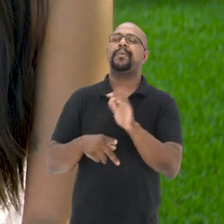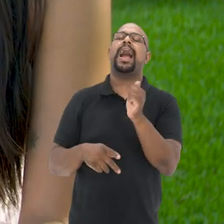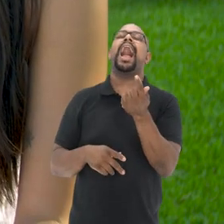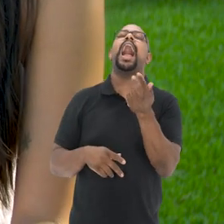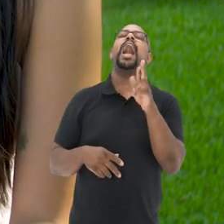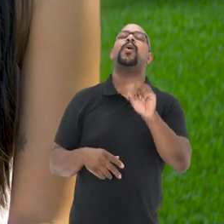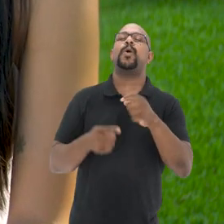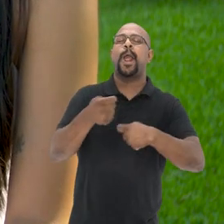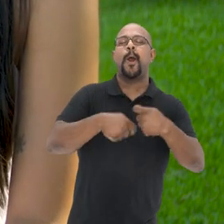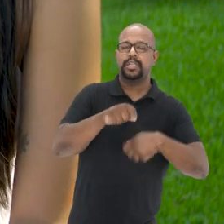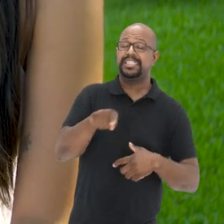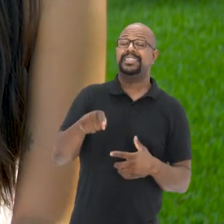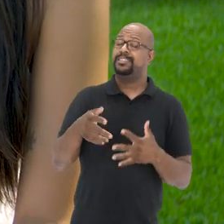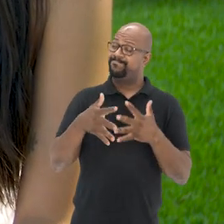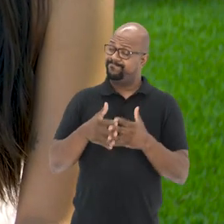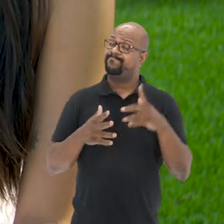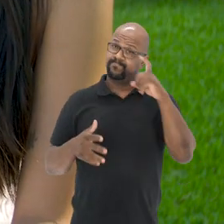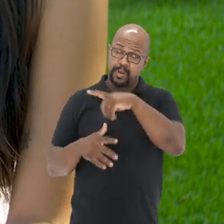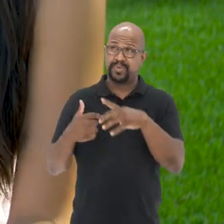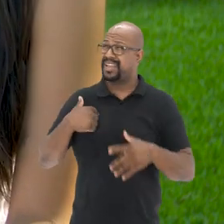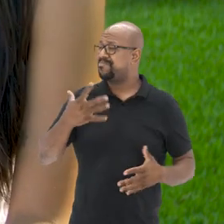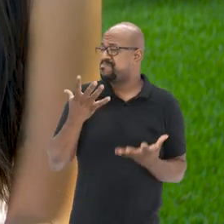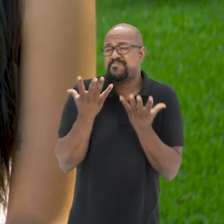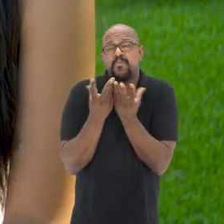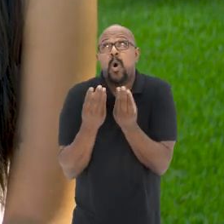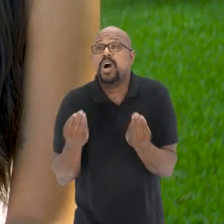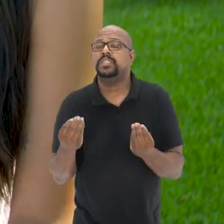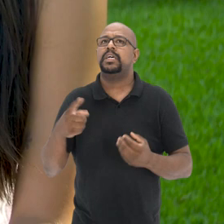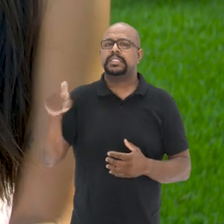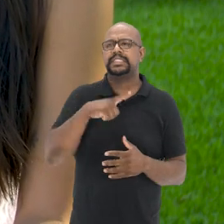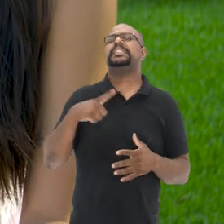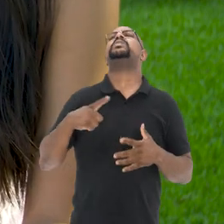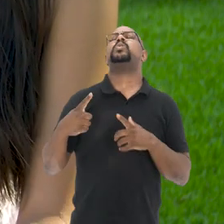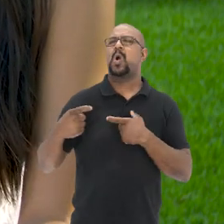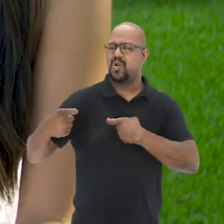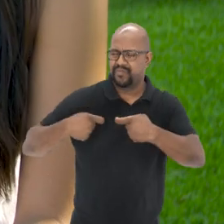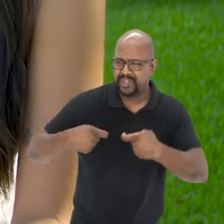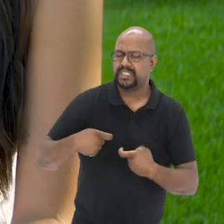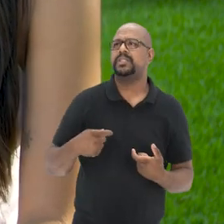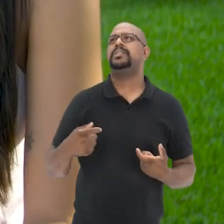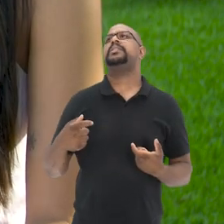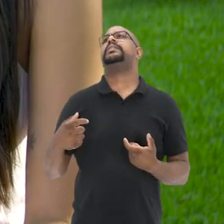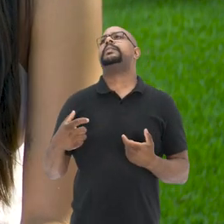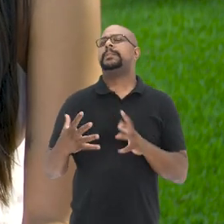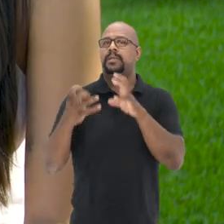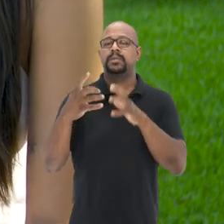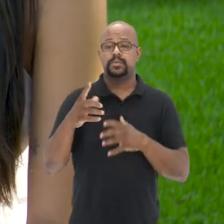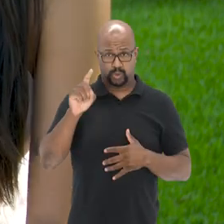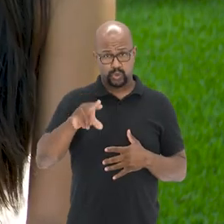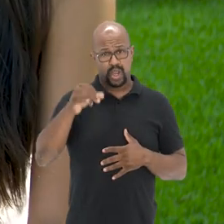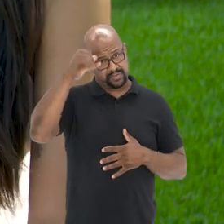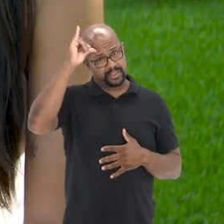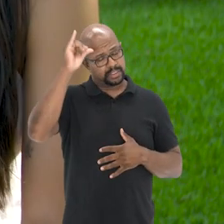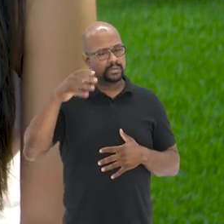agro. Então ali é muito complicado, sabe? Porque direto a gente tá tendo conflitos onde os